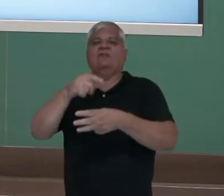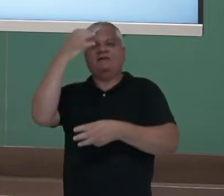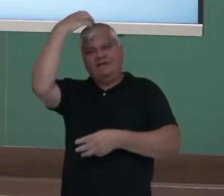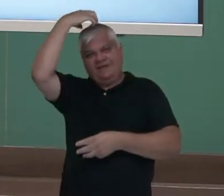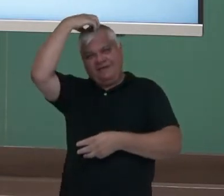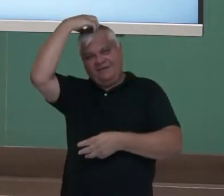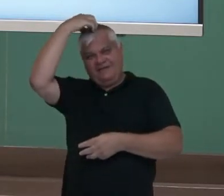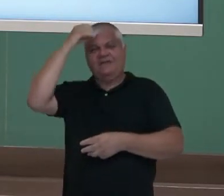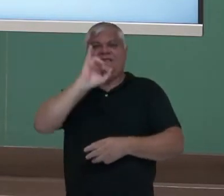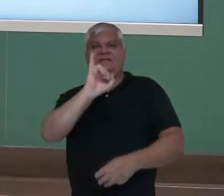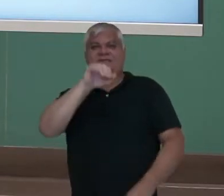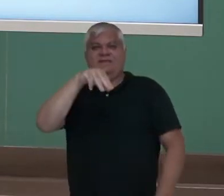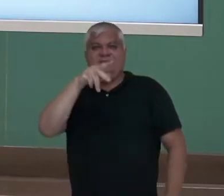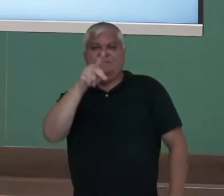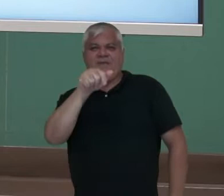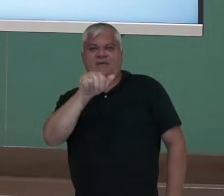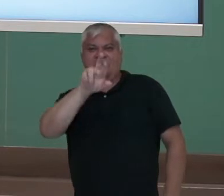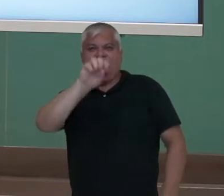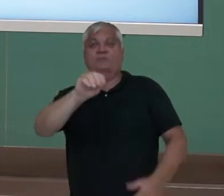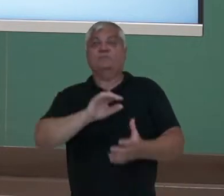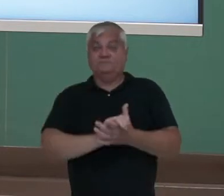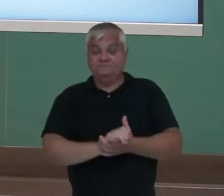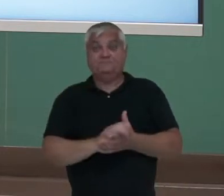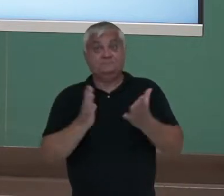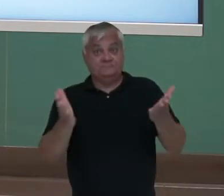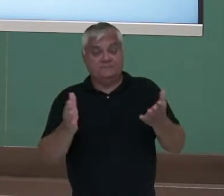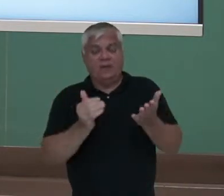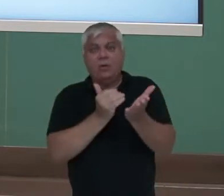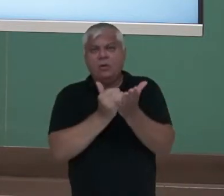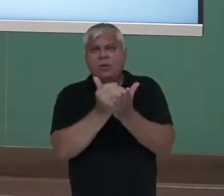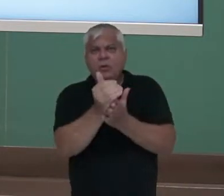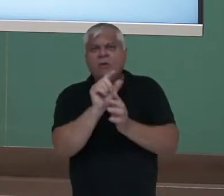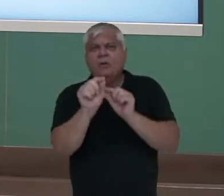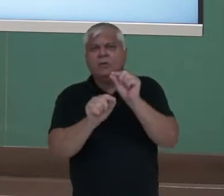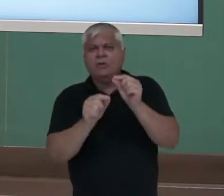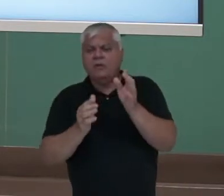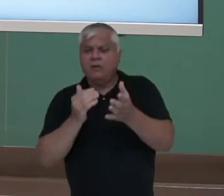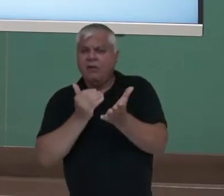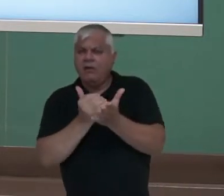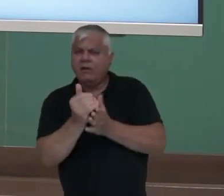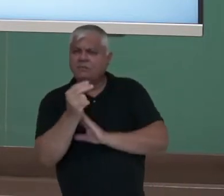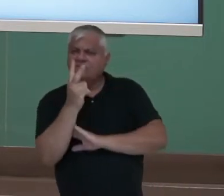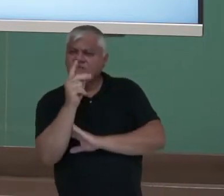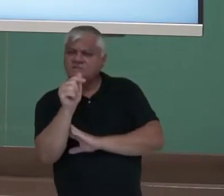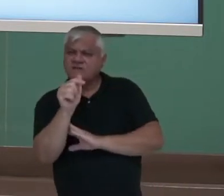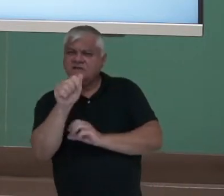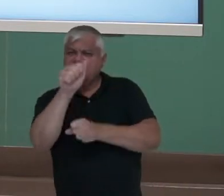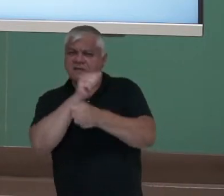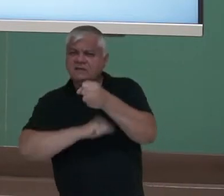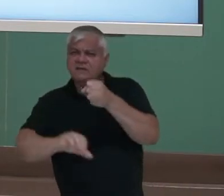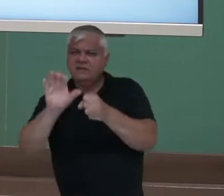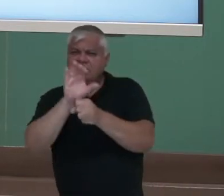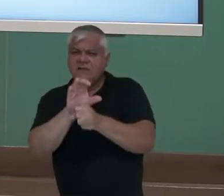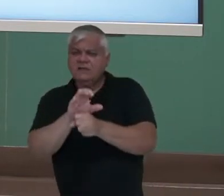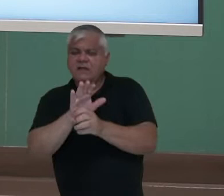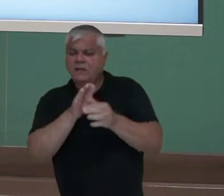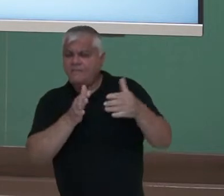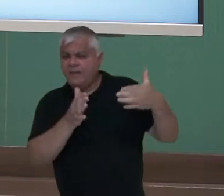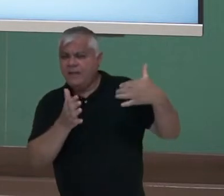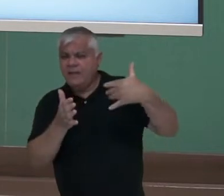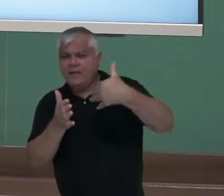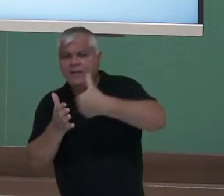nomenclatura império, né? Que esse império vai começar no ano de 27 a.C. e se estende até o ano de